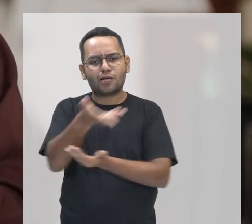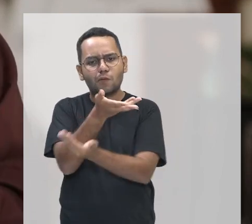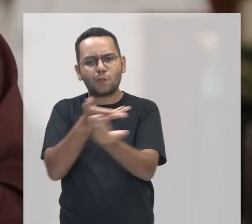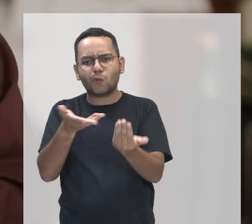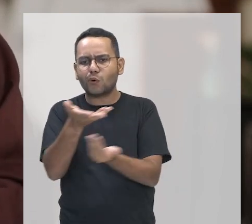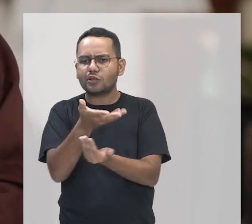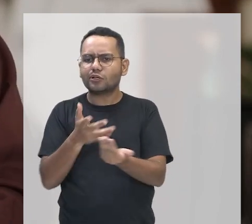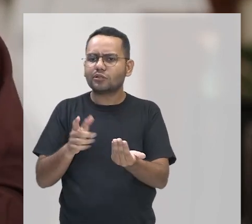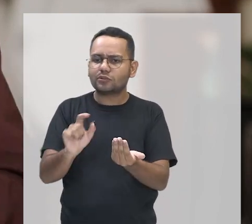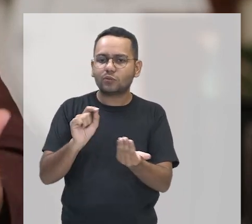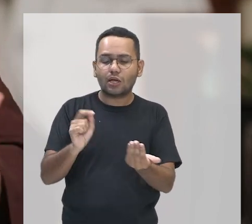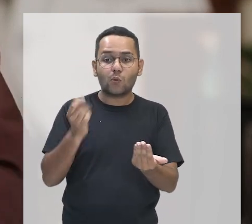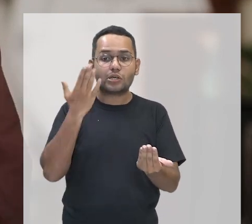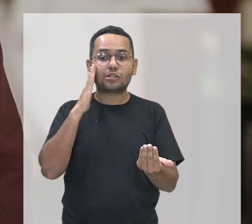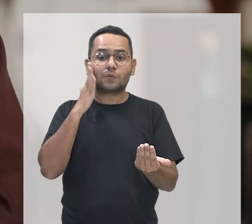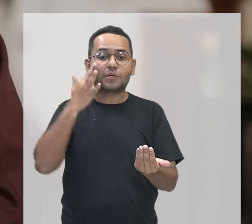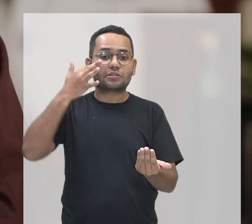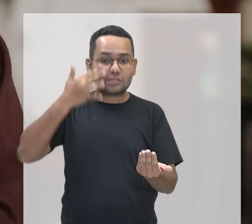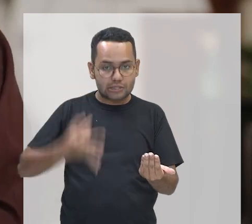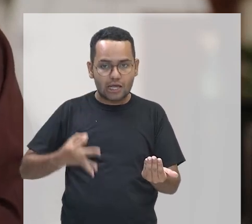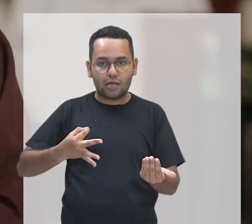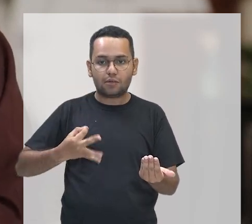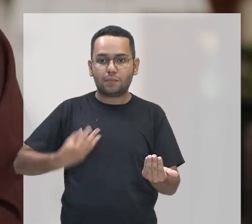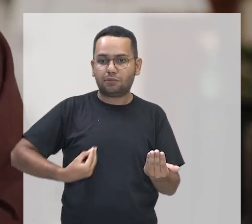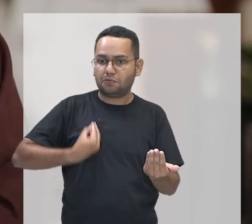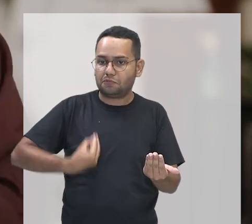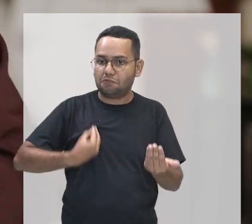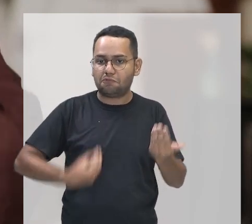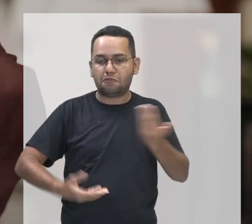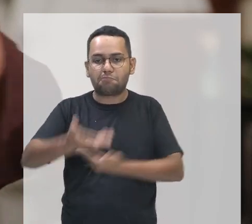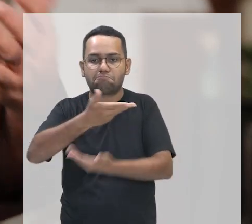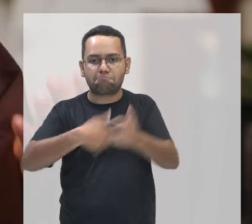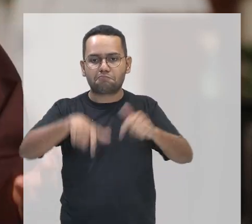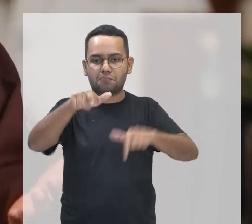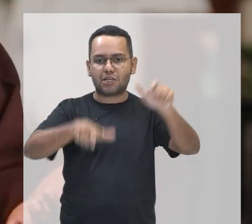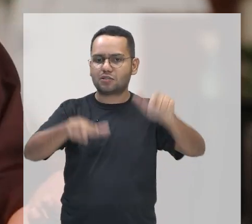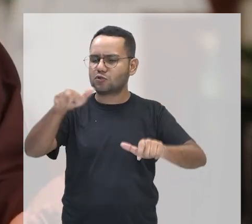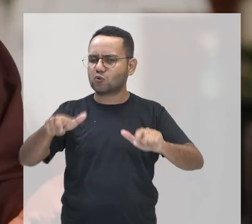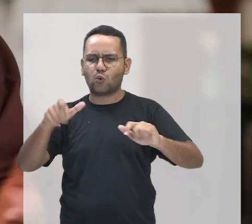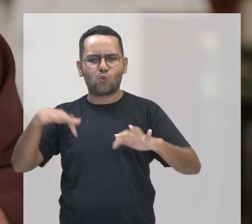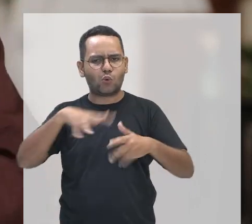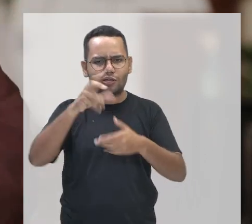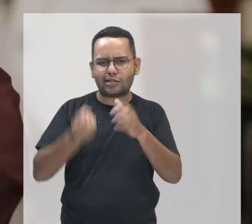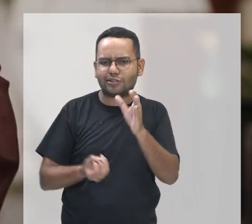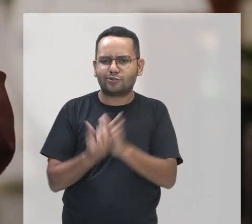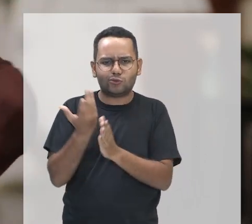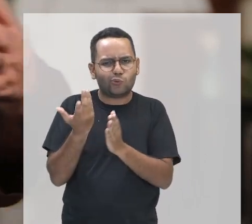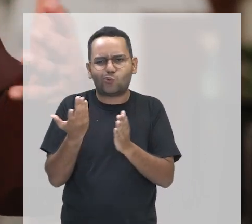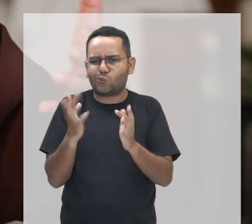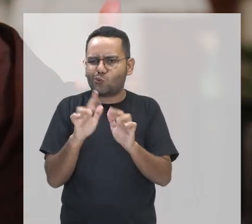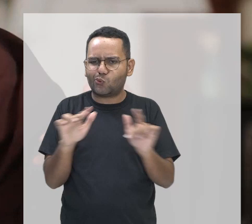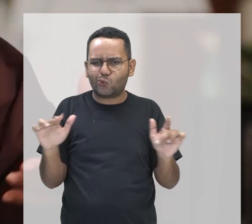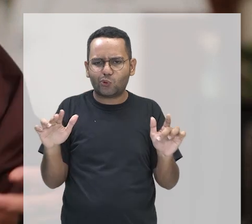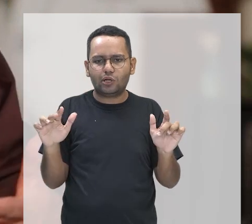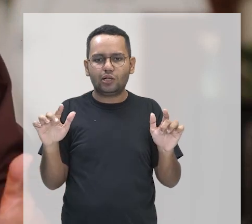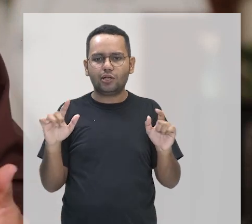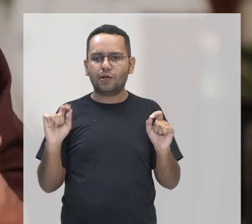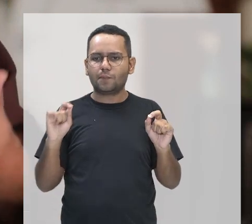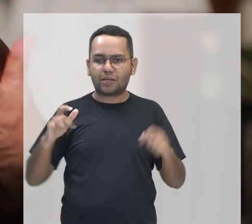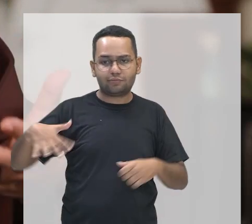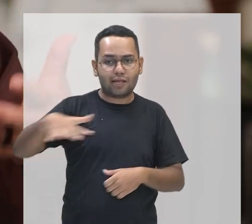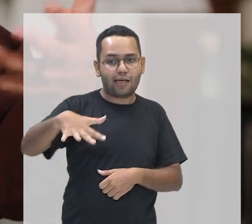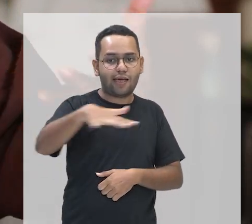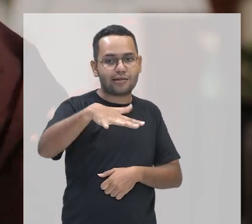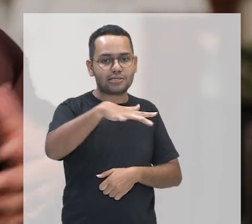do coração do ser humano para viver bem com os outros, com toda a criação, com tudo aquilo que nos